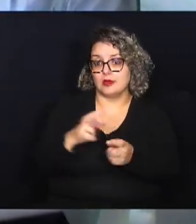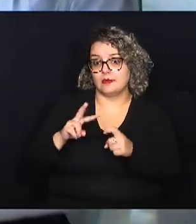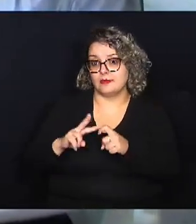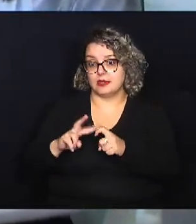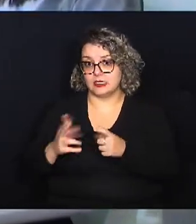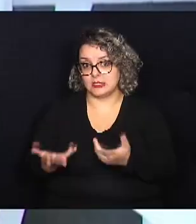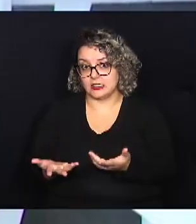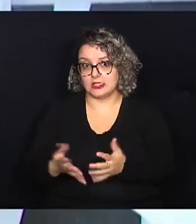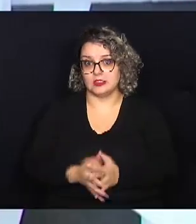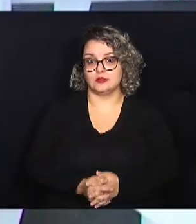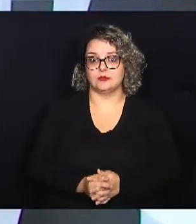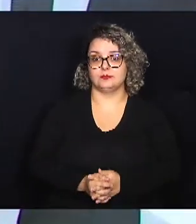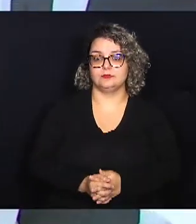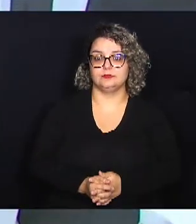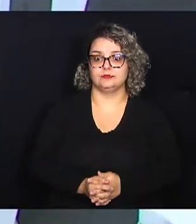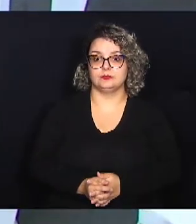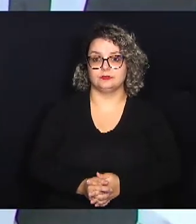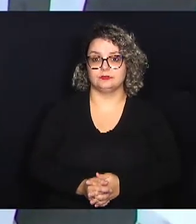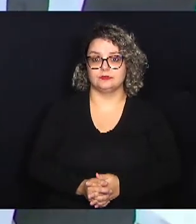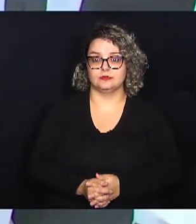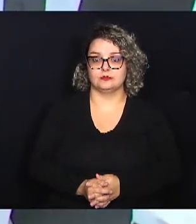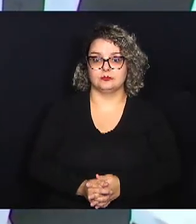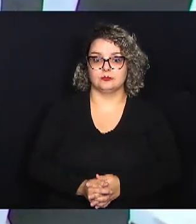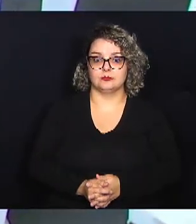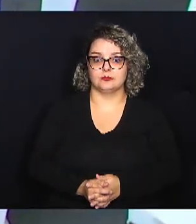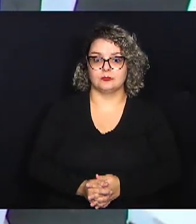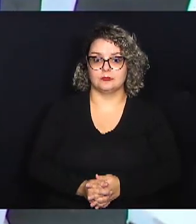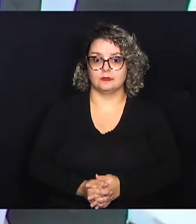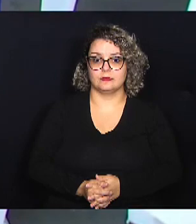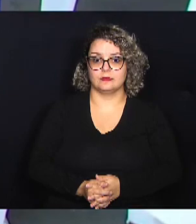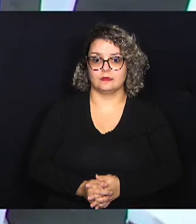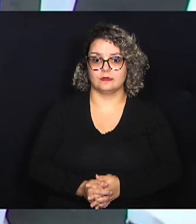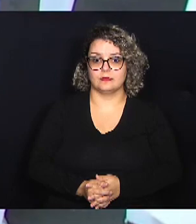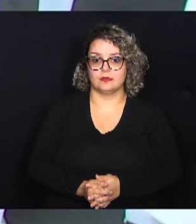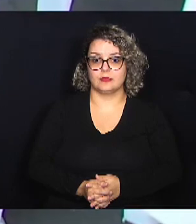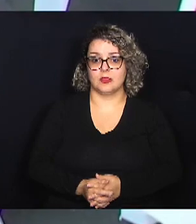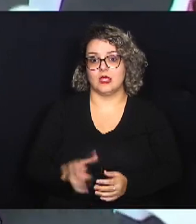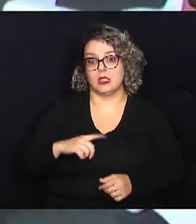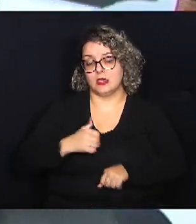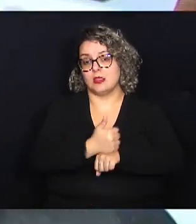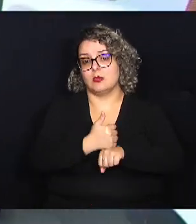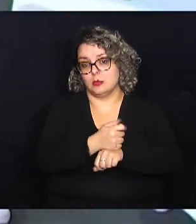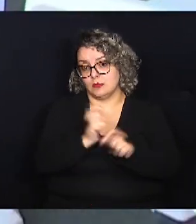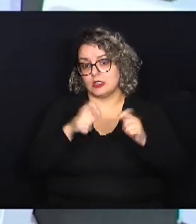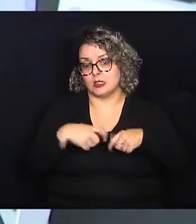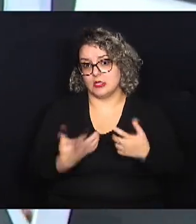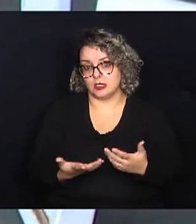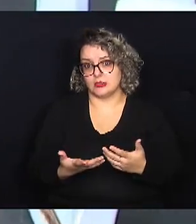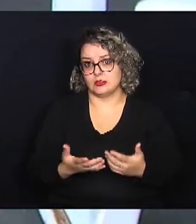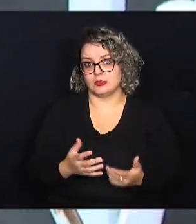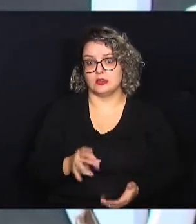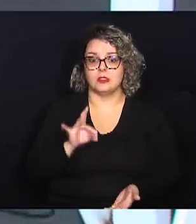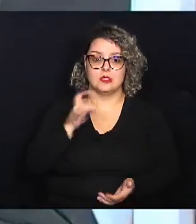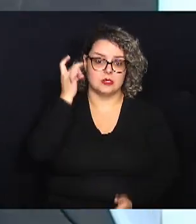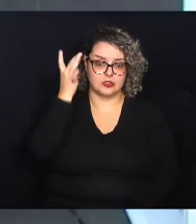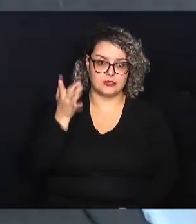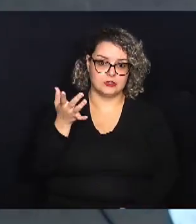veterinário, e eu tenho profissionais competentes, tudo, e é de